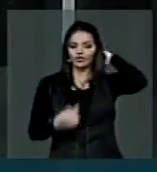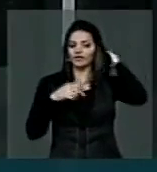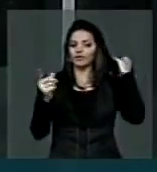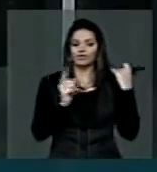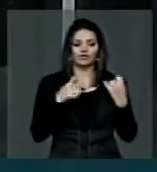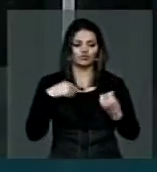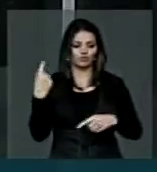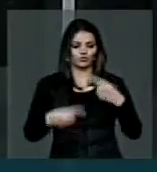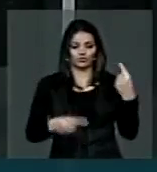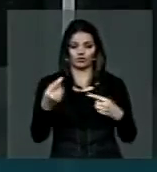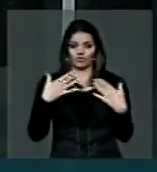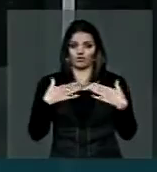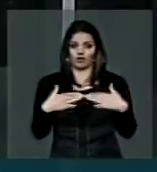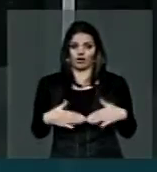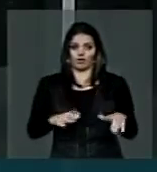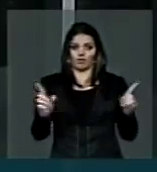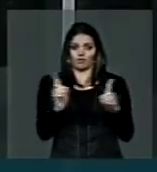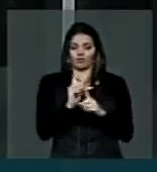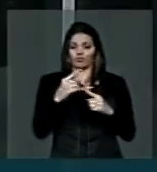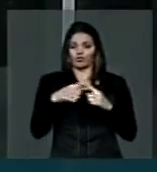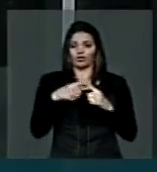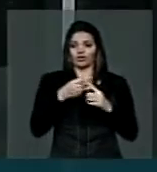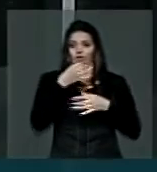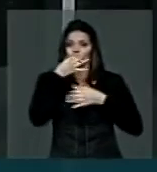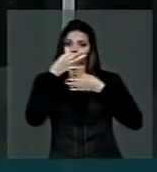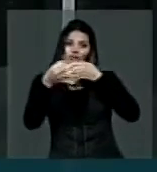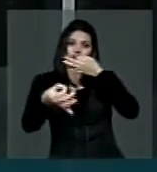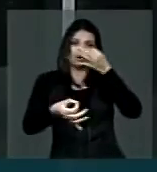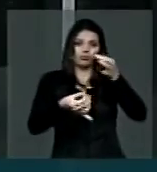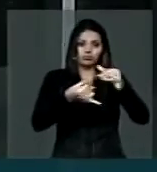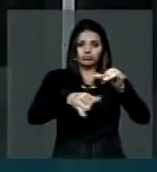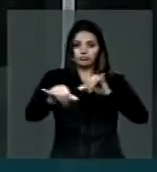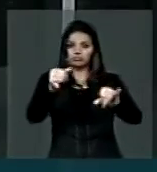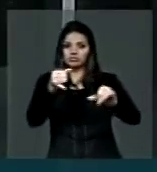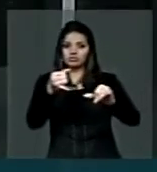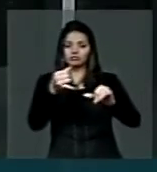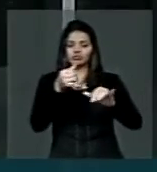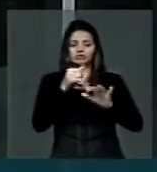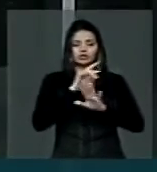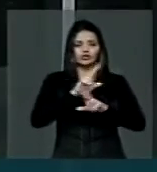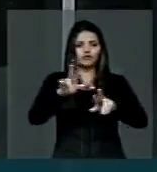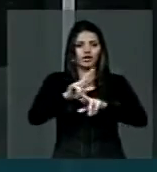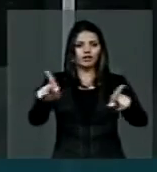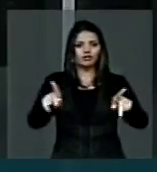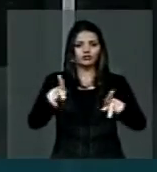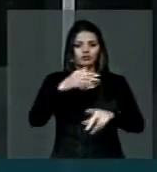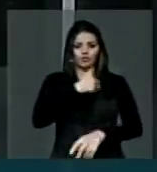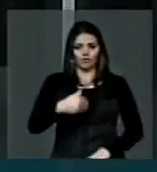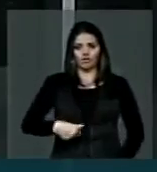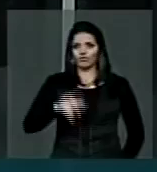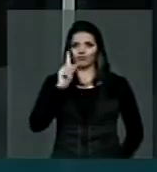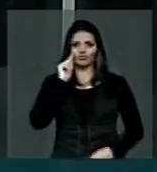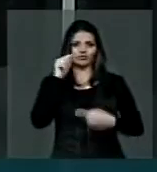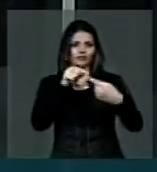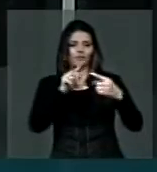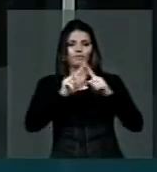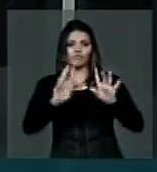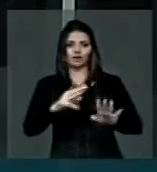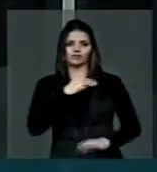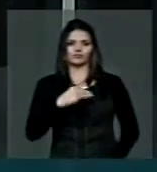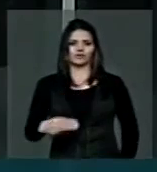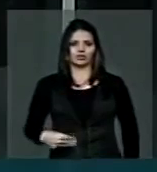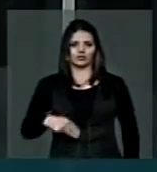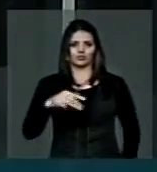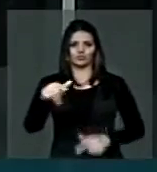tranquila, nem dentro do próprio governo. Lá no governo eles não se entendem. Mas graças a Deus, o ministro do Trabalho, que é um